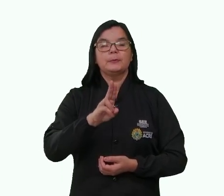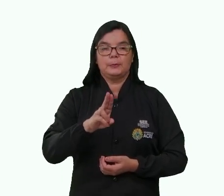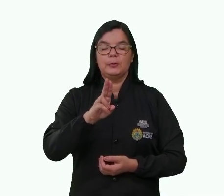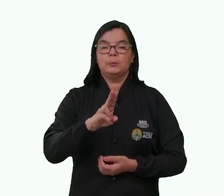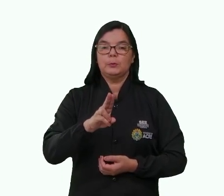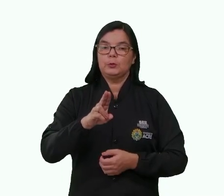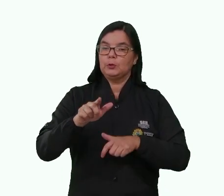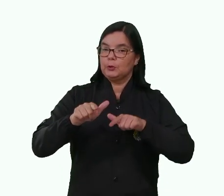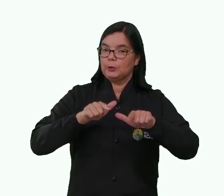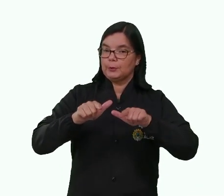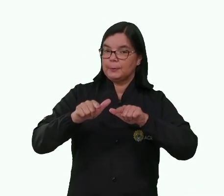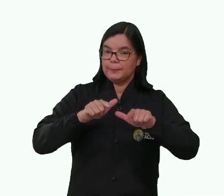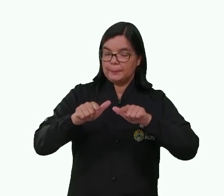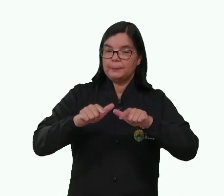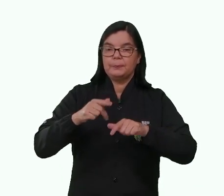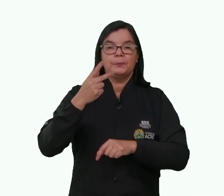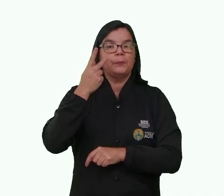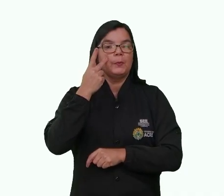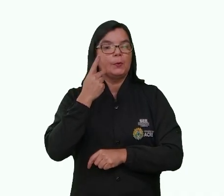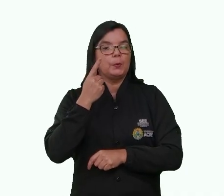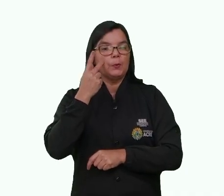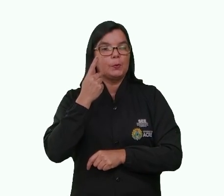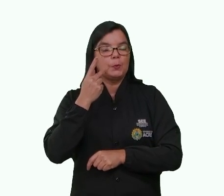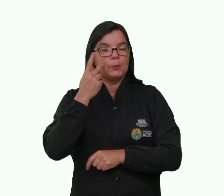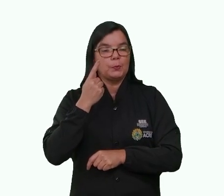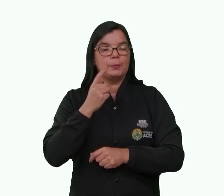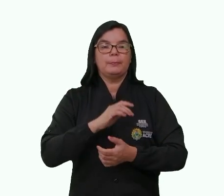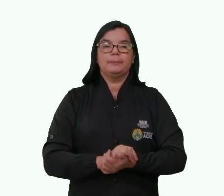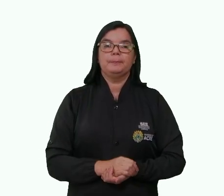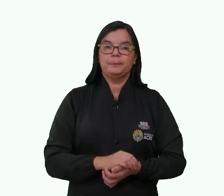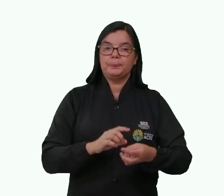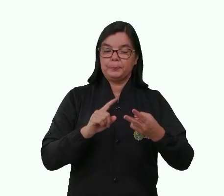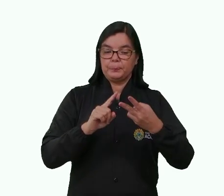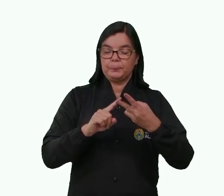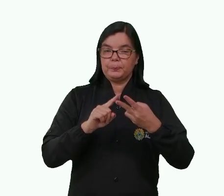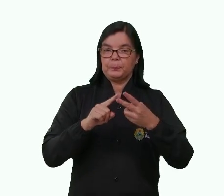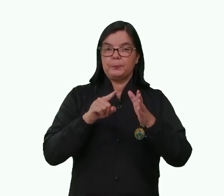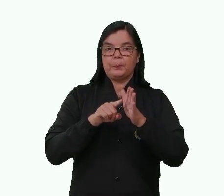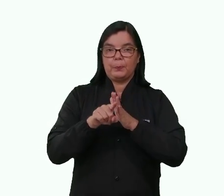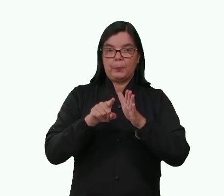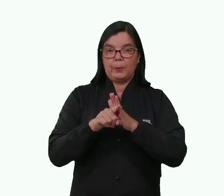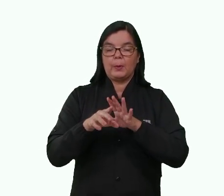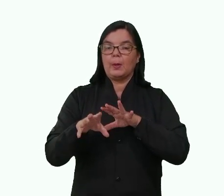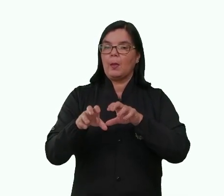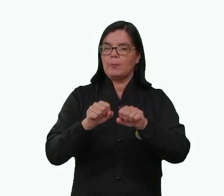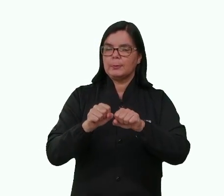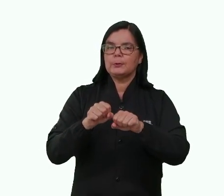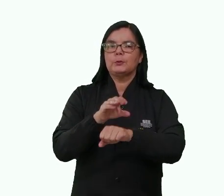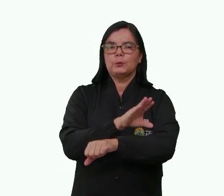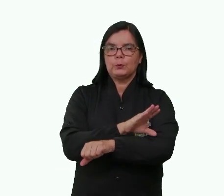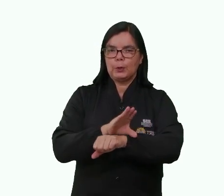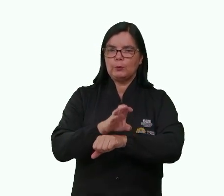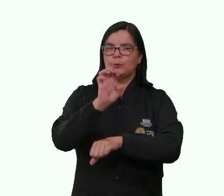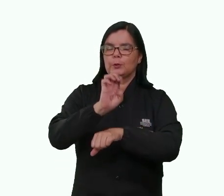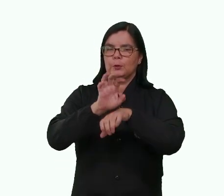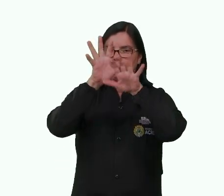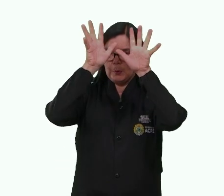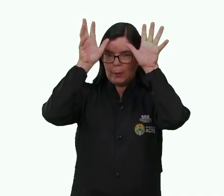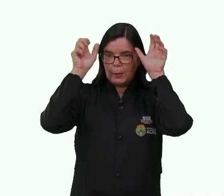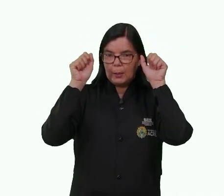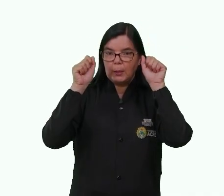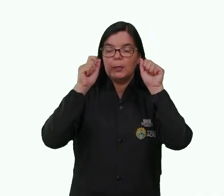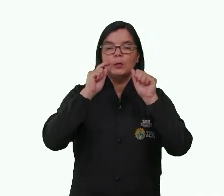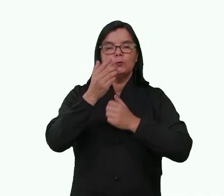mão de obra vinda do Nordeste. A nossa segunda questão. A formação cultural do Estado